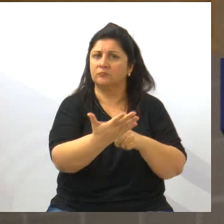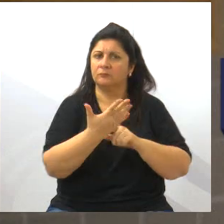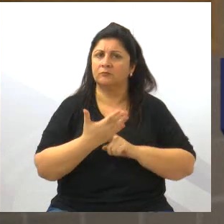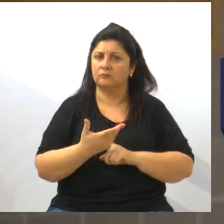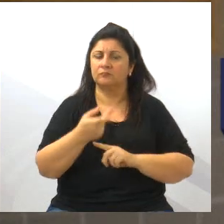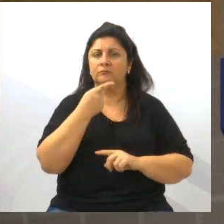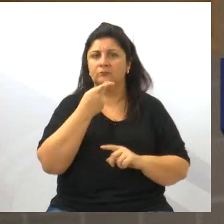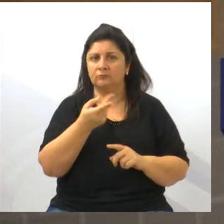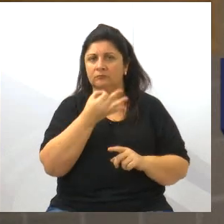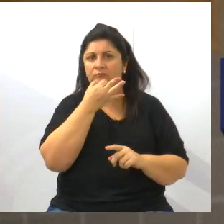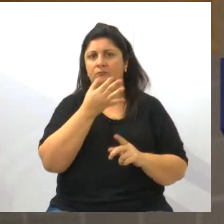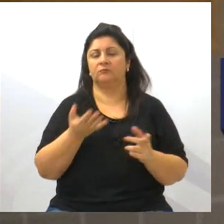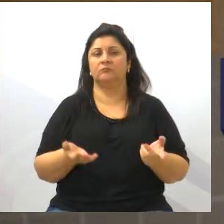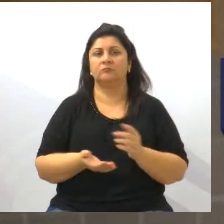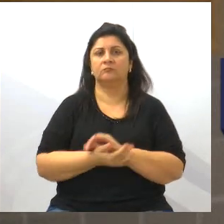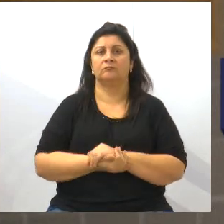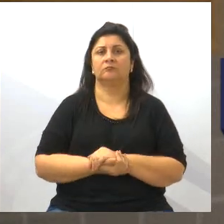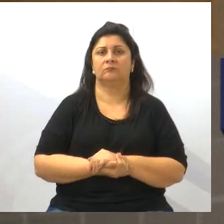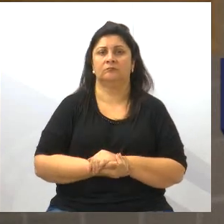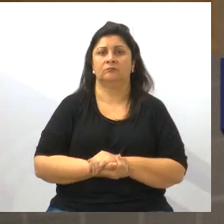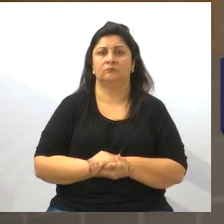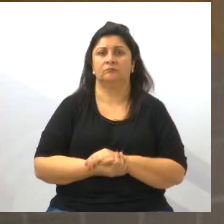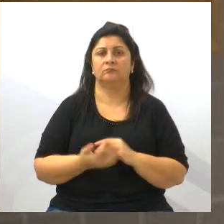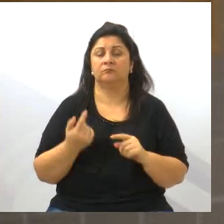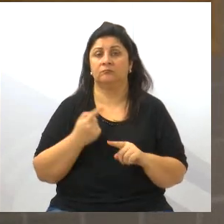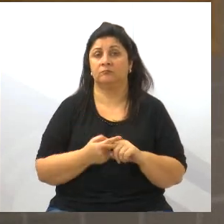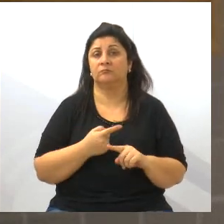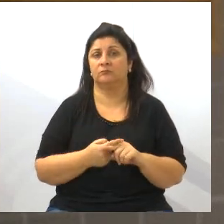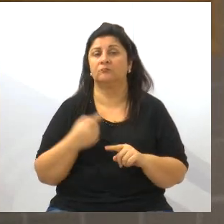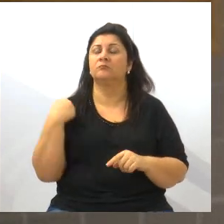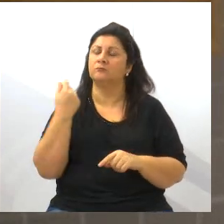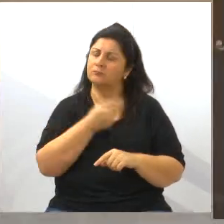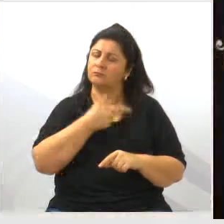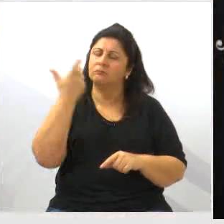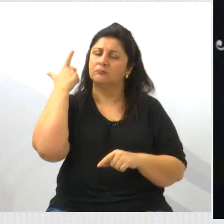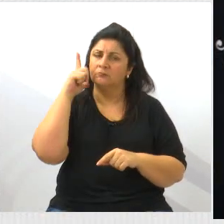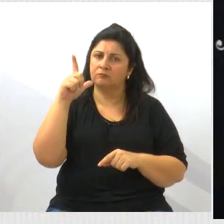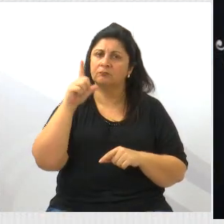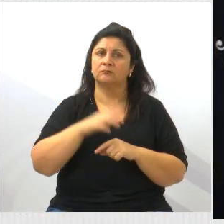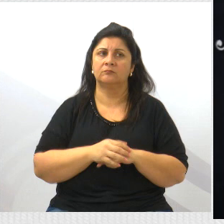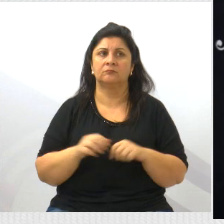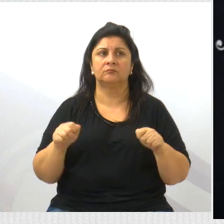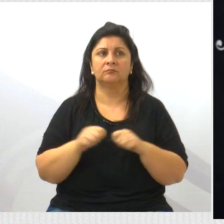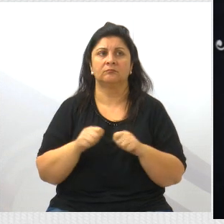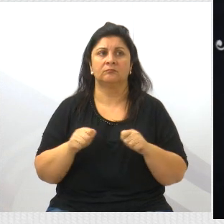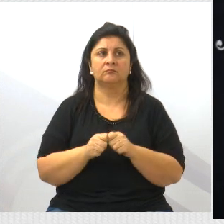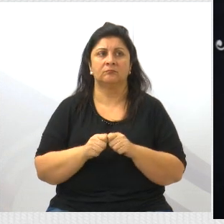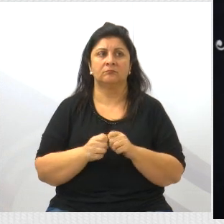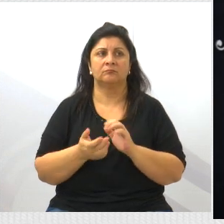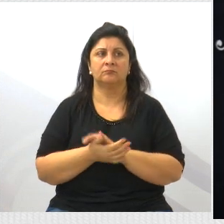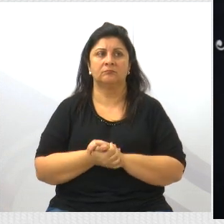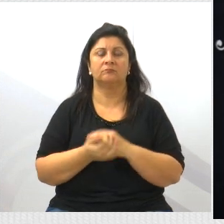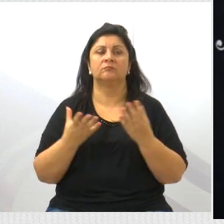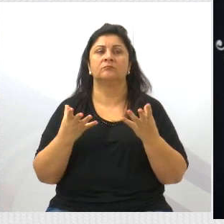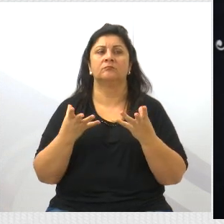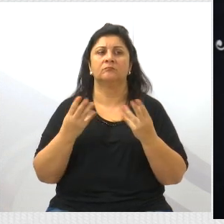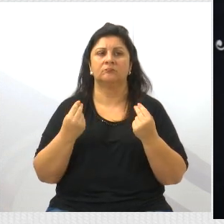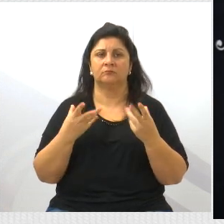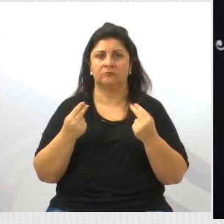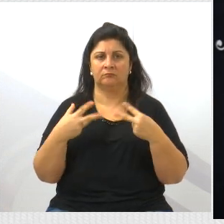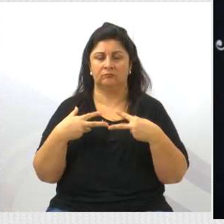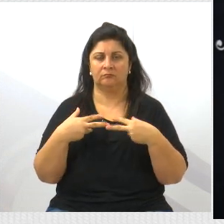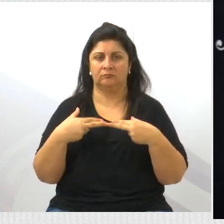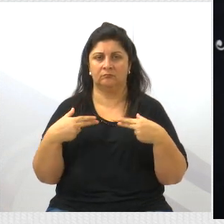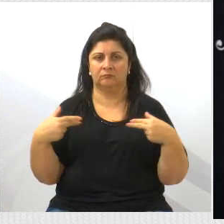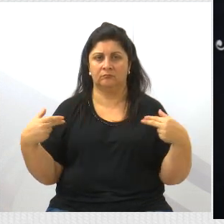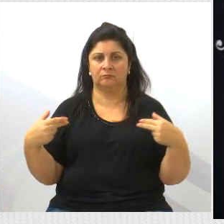precisa contribuir, não é? Porque só assim a gente vai conseguir realizar muitas coisas, né?